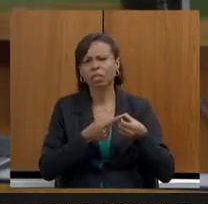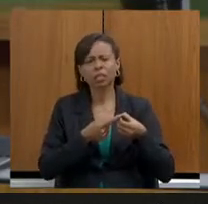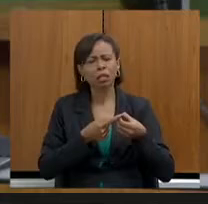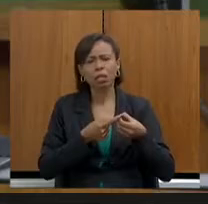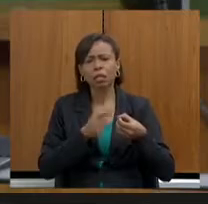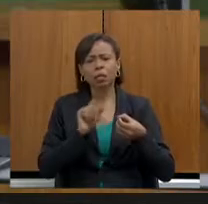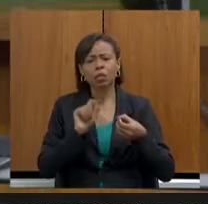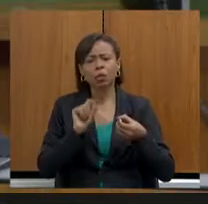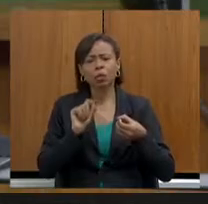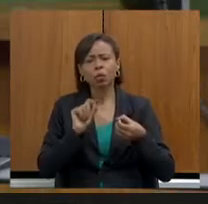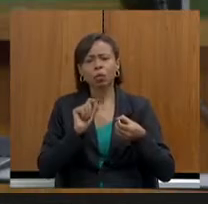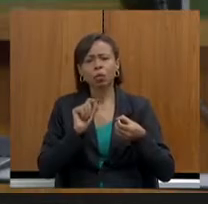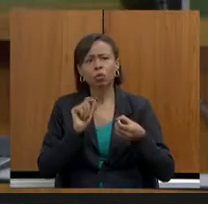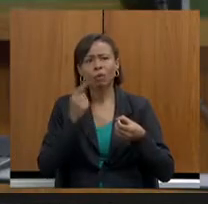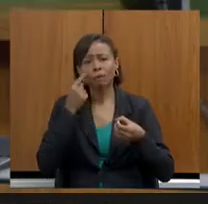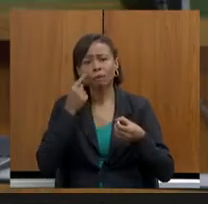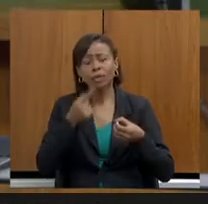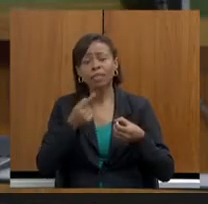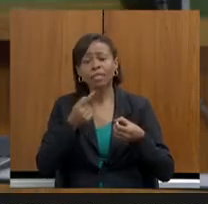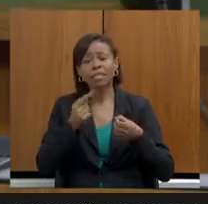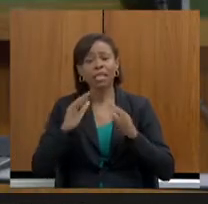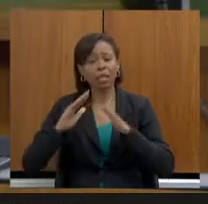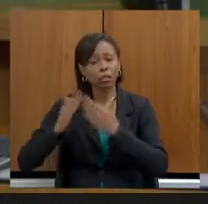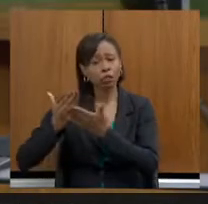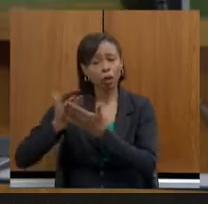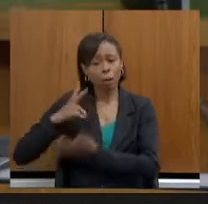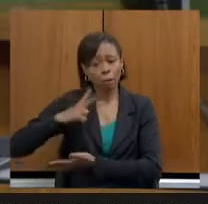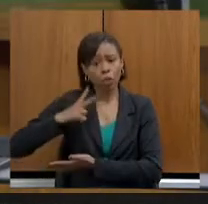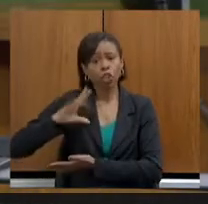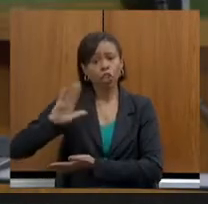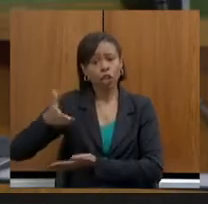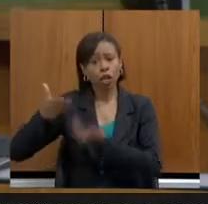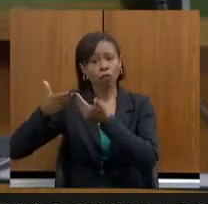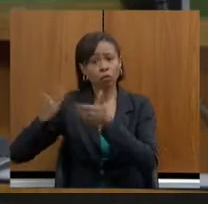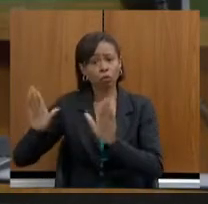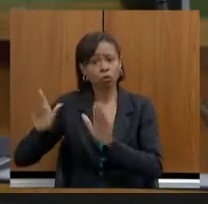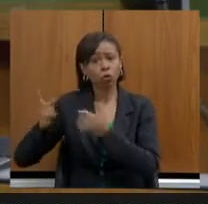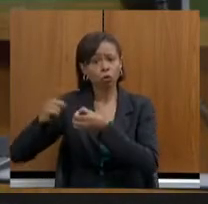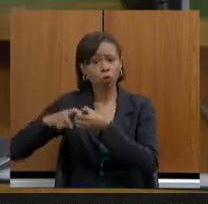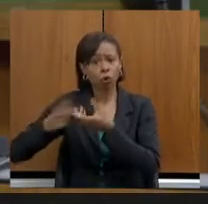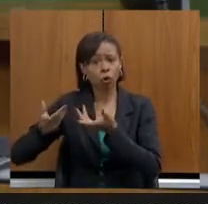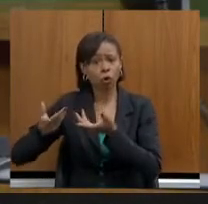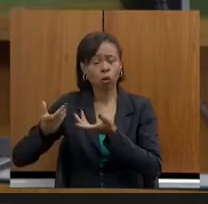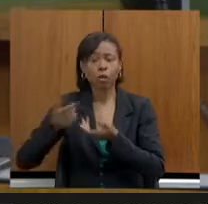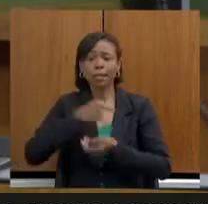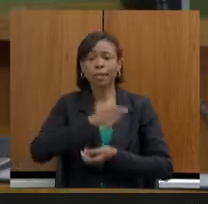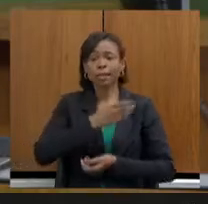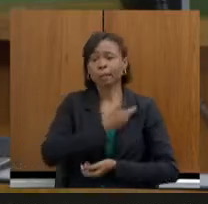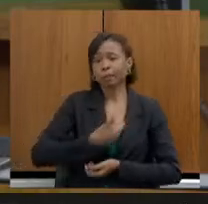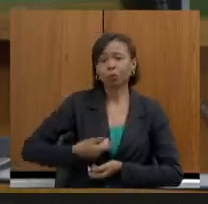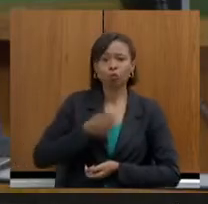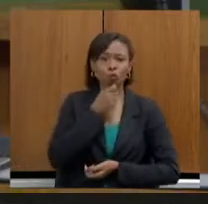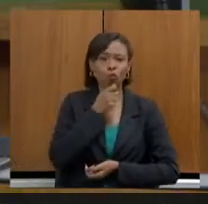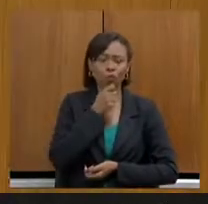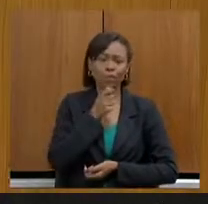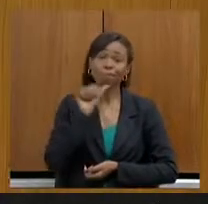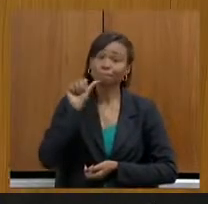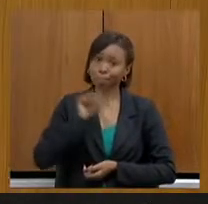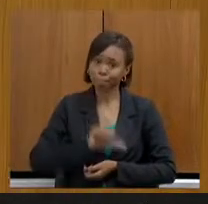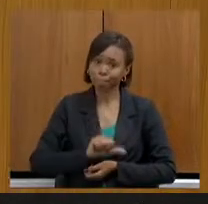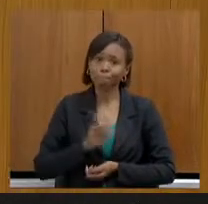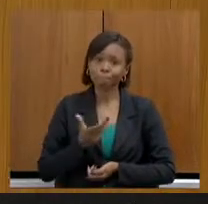escolas da rede particular já retornaram da rede pública ainda não aí é pior ainda é mas